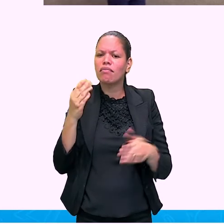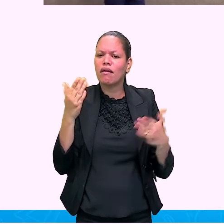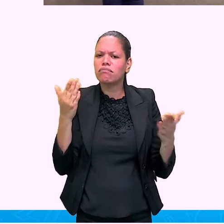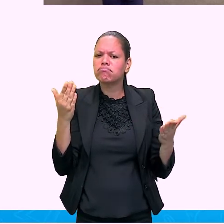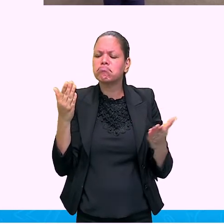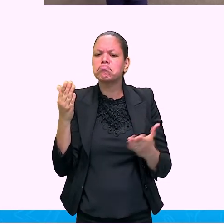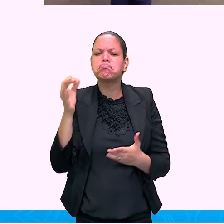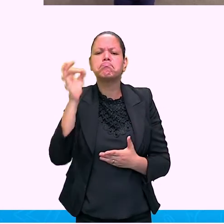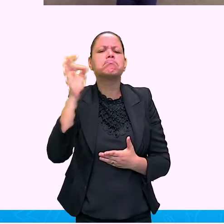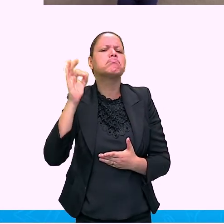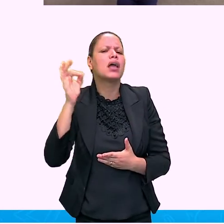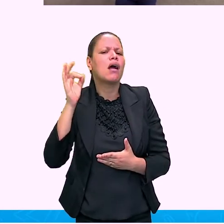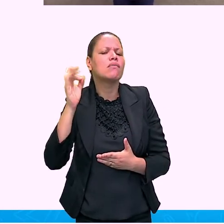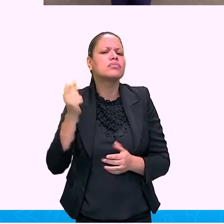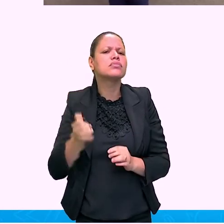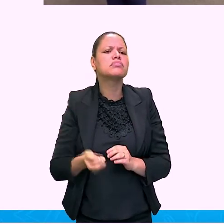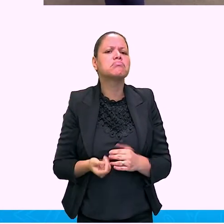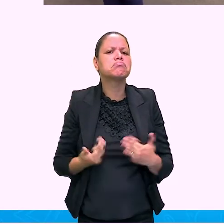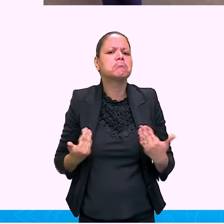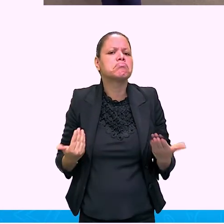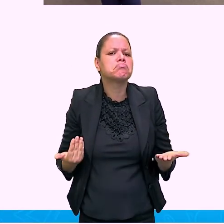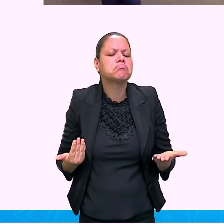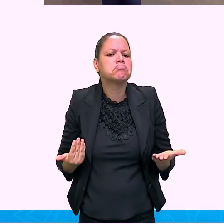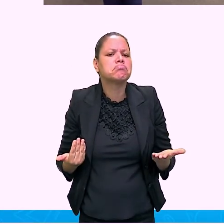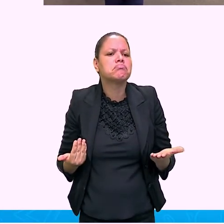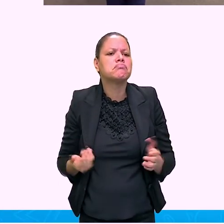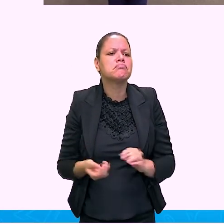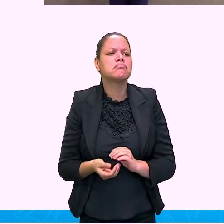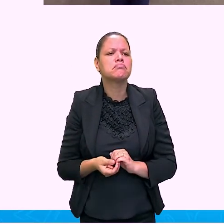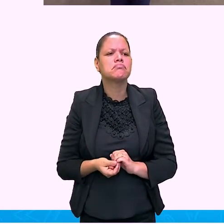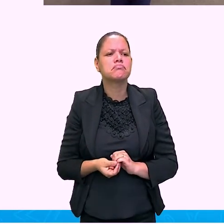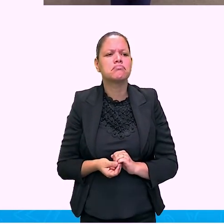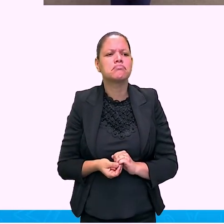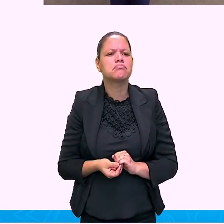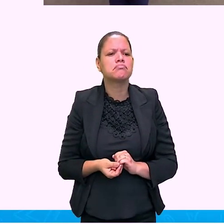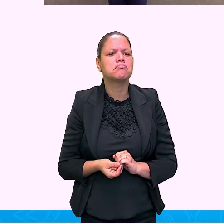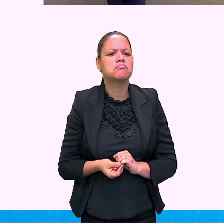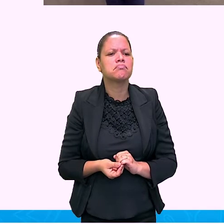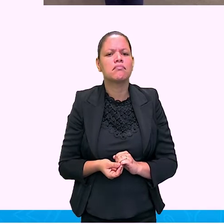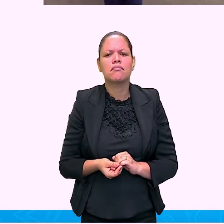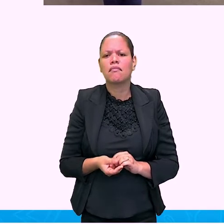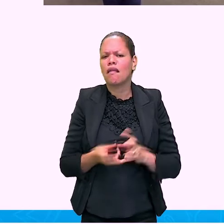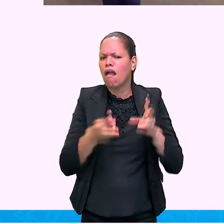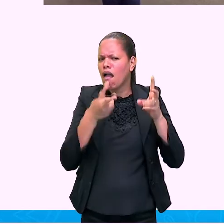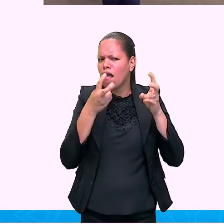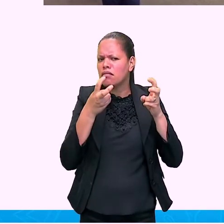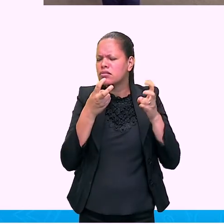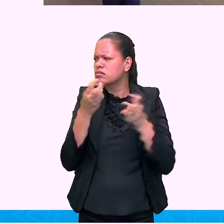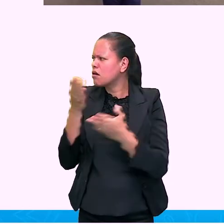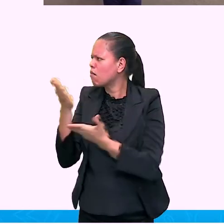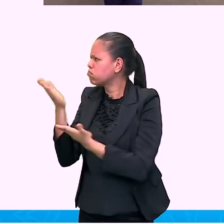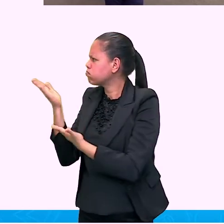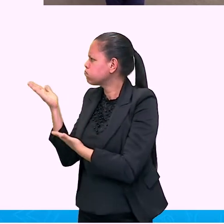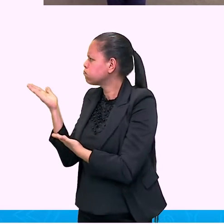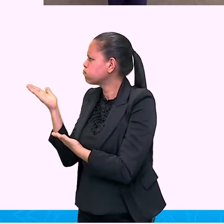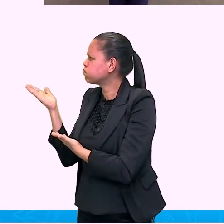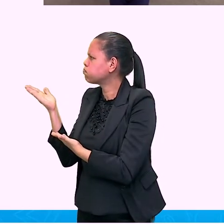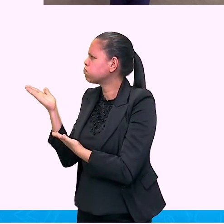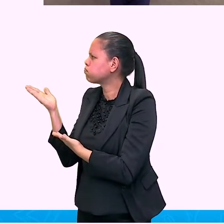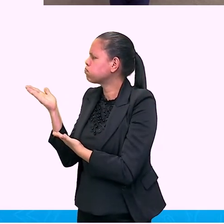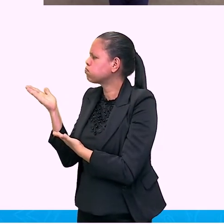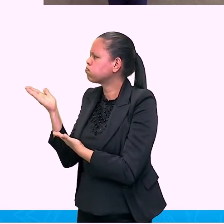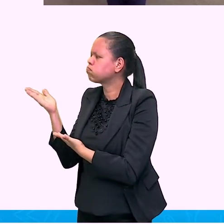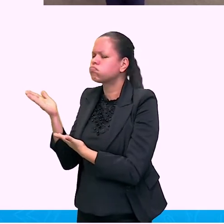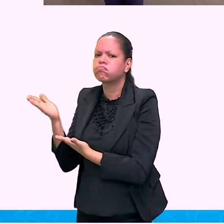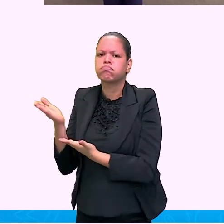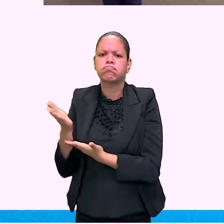eu estudava, lá nos anos iniciais, ela falou para a gente. Olha, para você identificar uma reta perpendicular de um ângulo de 90